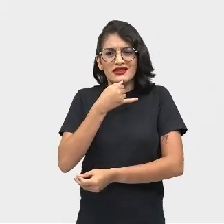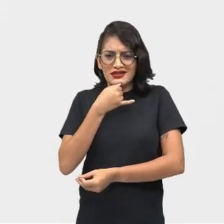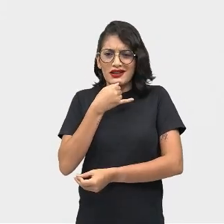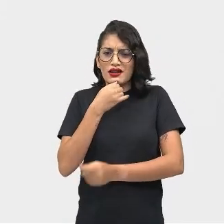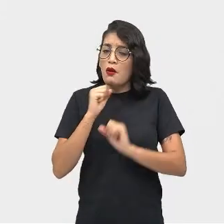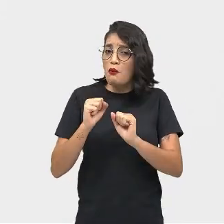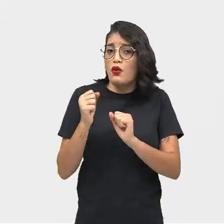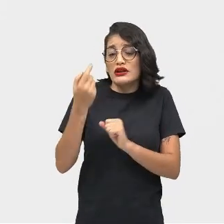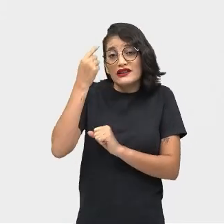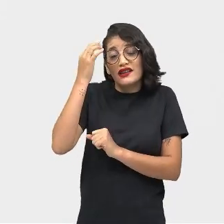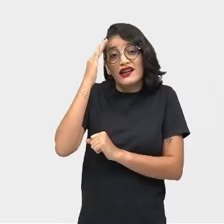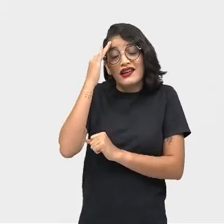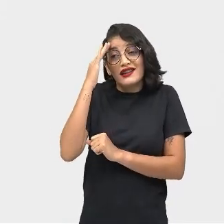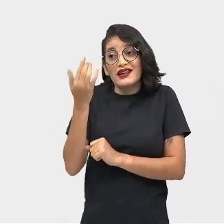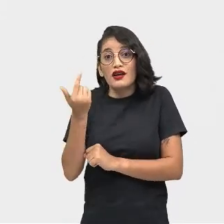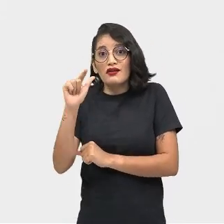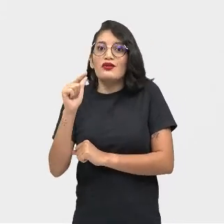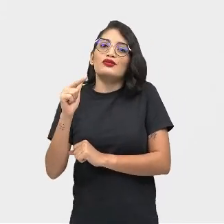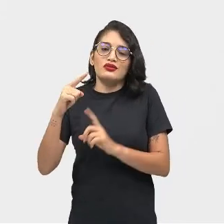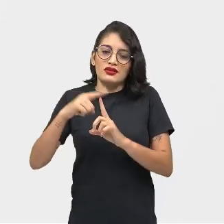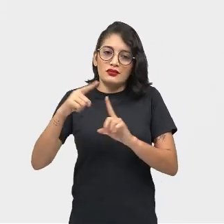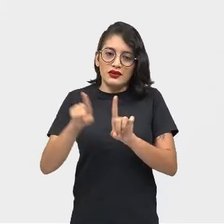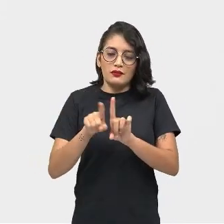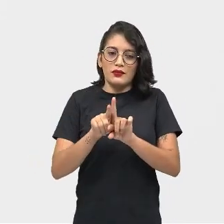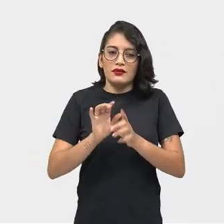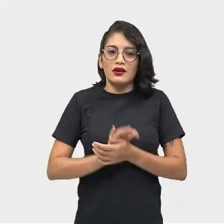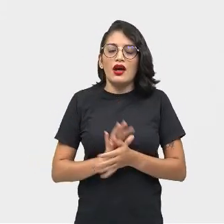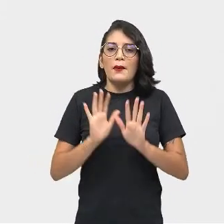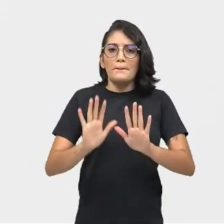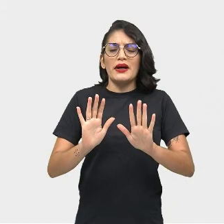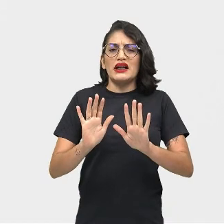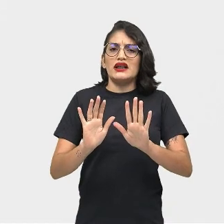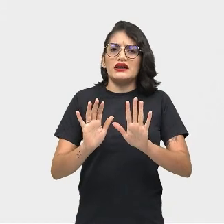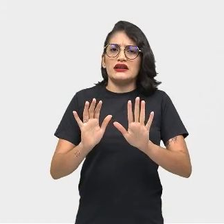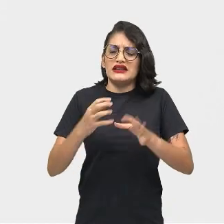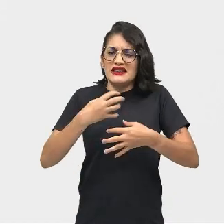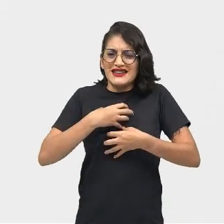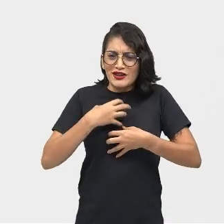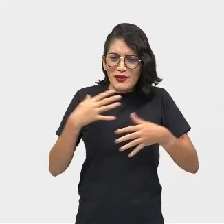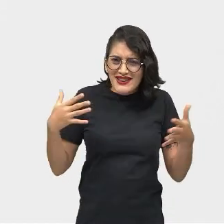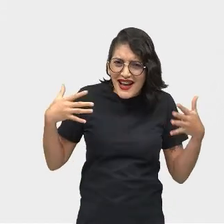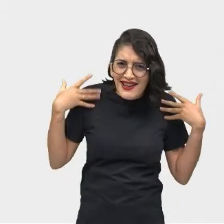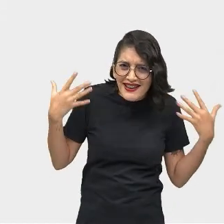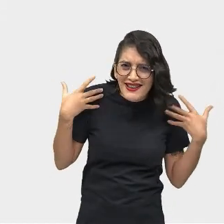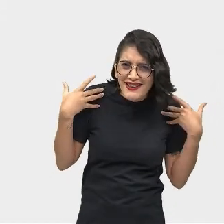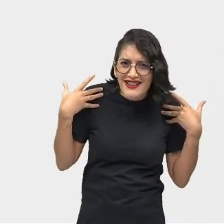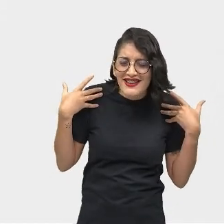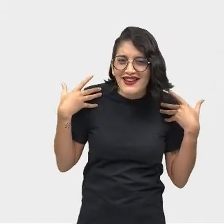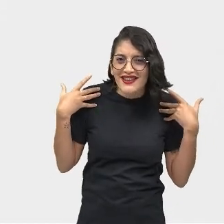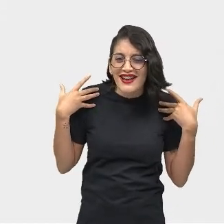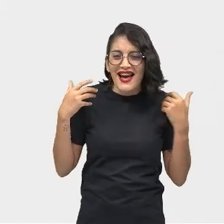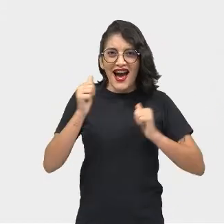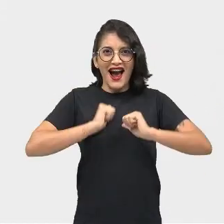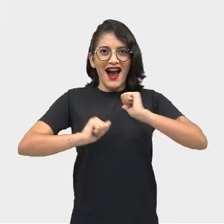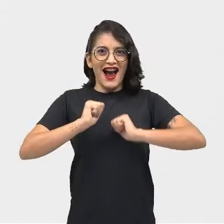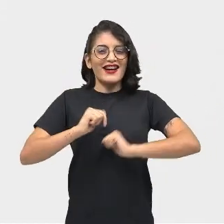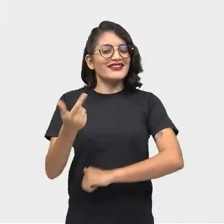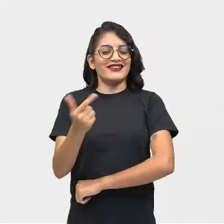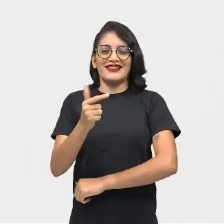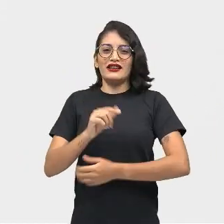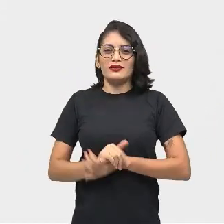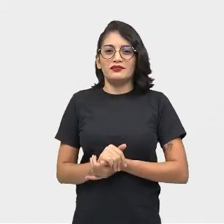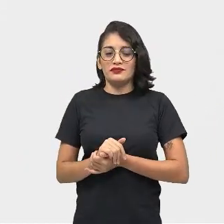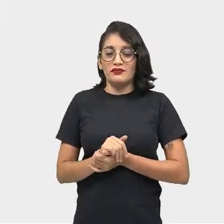podem entender de outra forma. Mas é certo nós falarmos que não é um sentimento de alegria aqui, de empolgação. Era uma